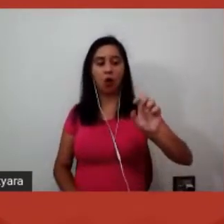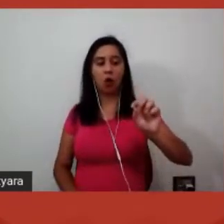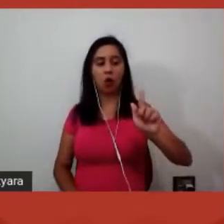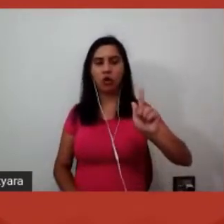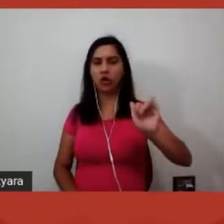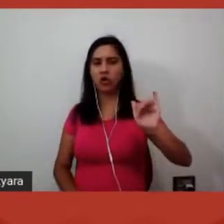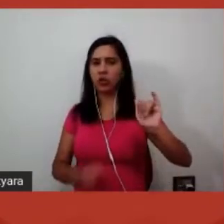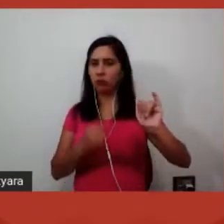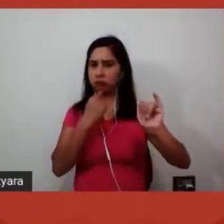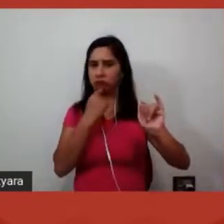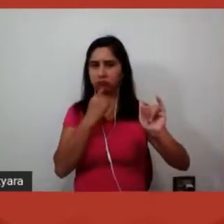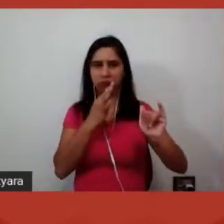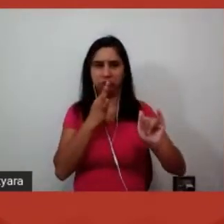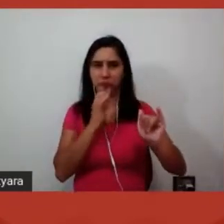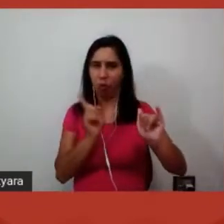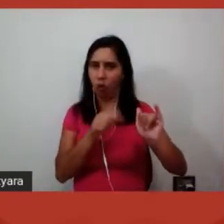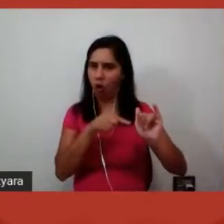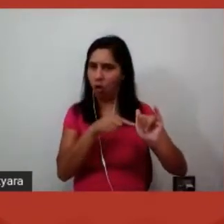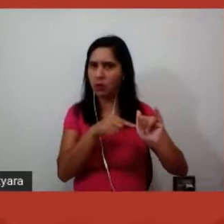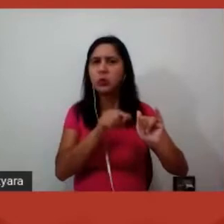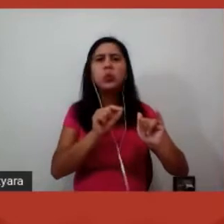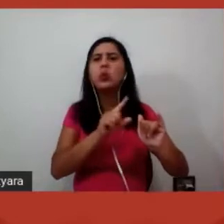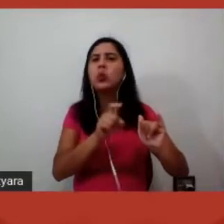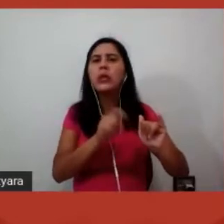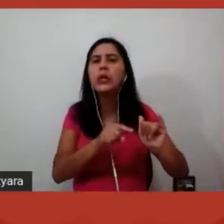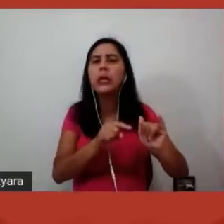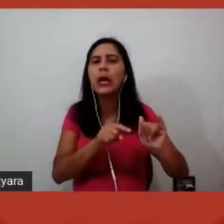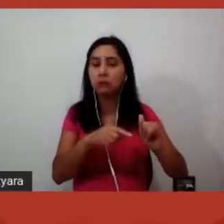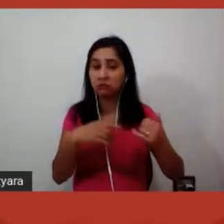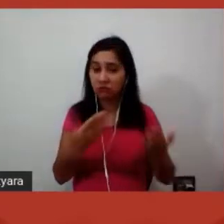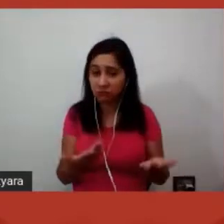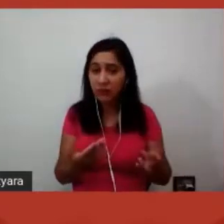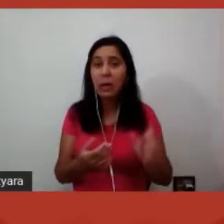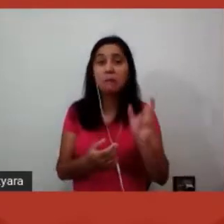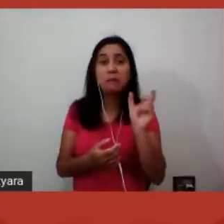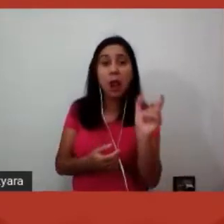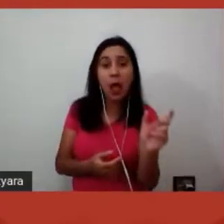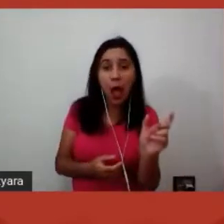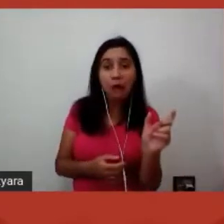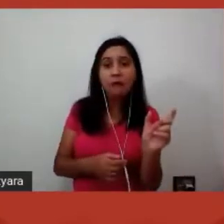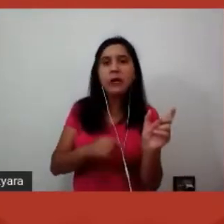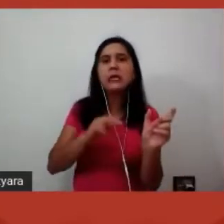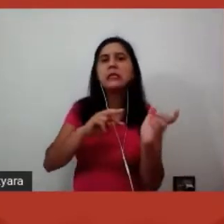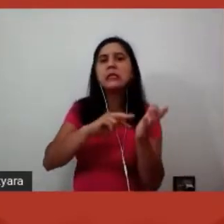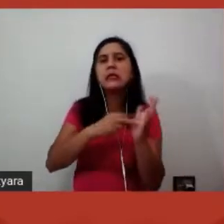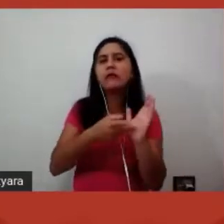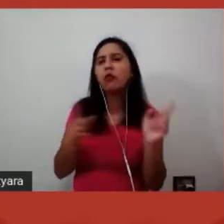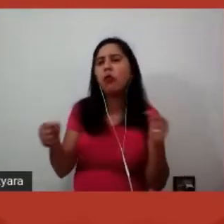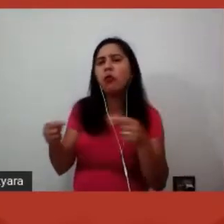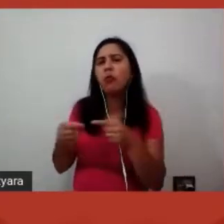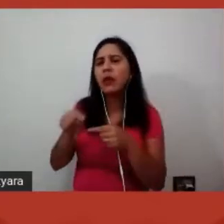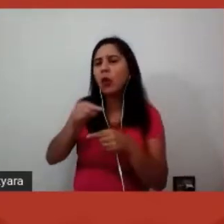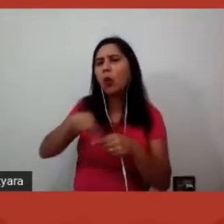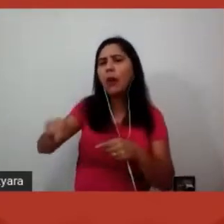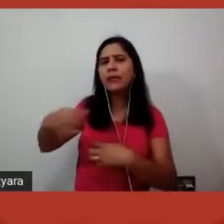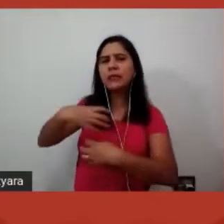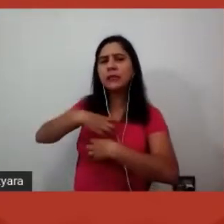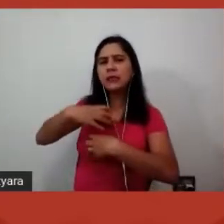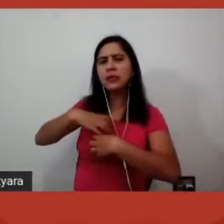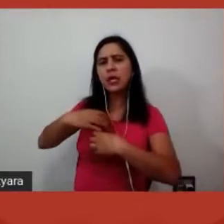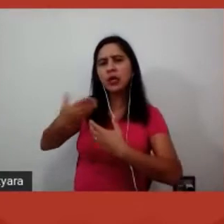aqui, né? E o que tem a ver neurologia com esse comportamento que a gente está vendo ali?